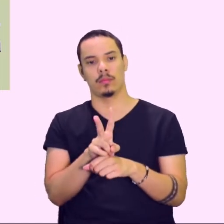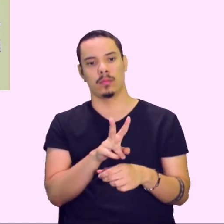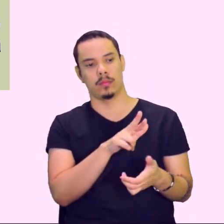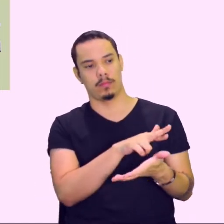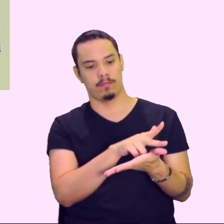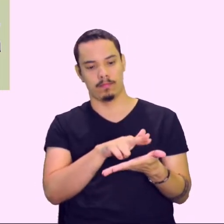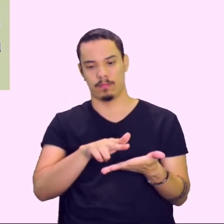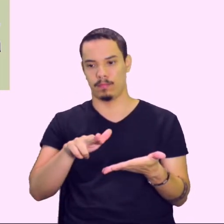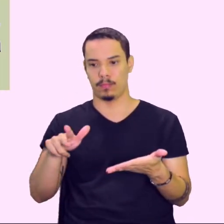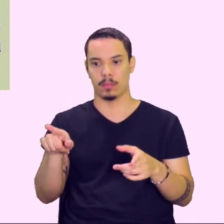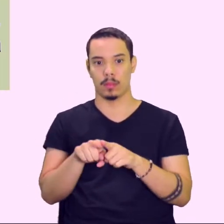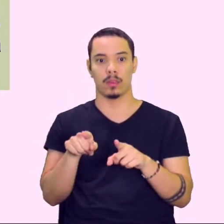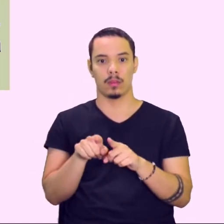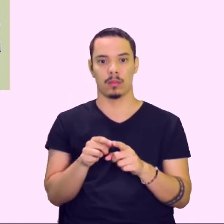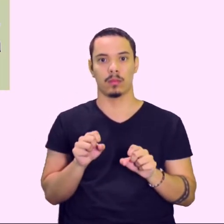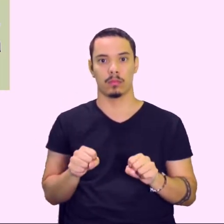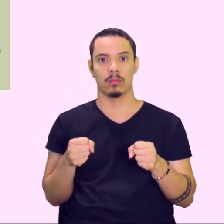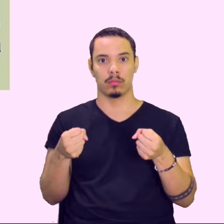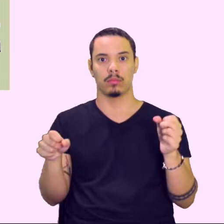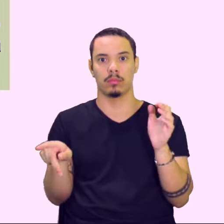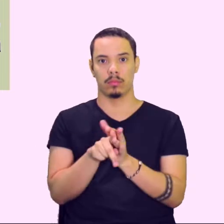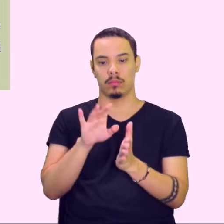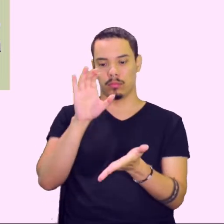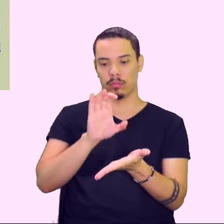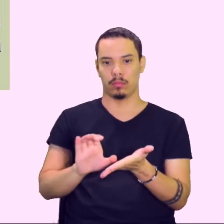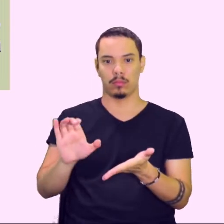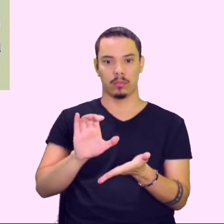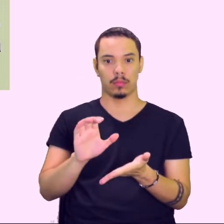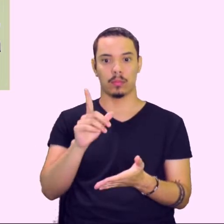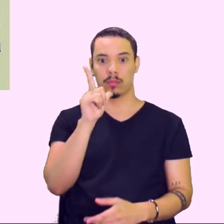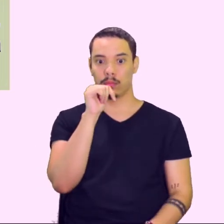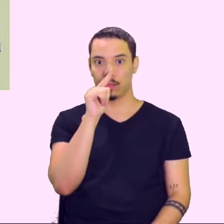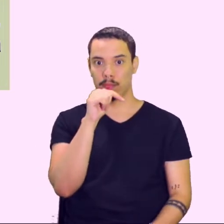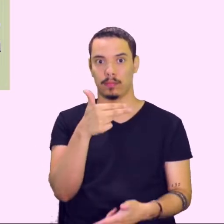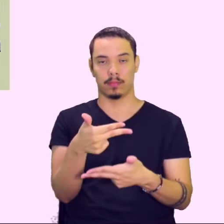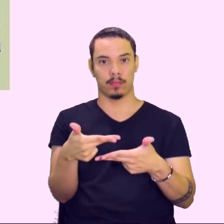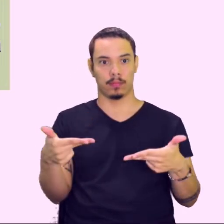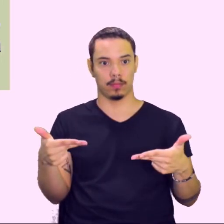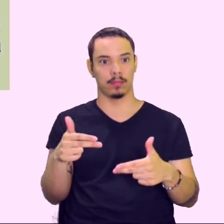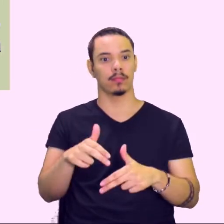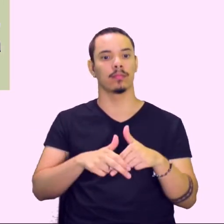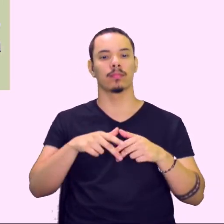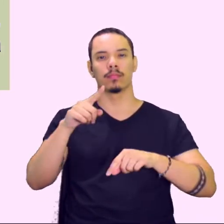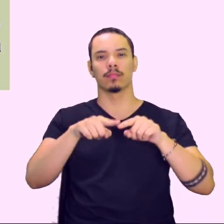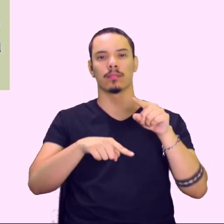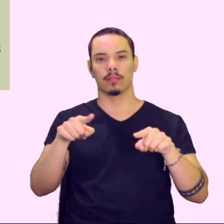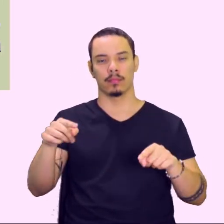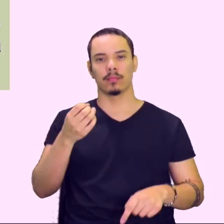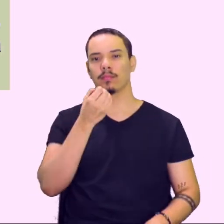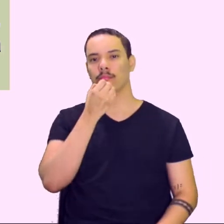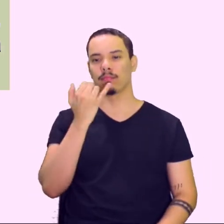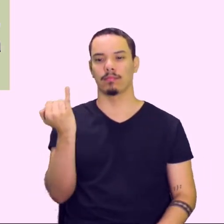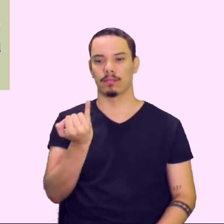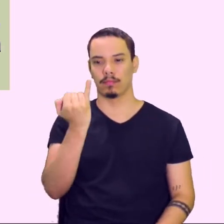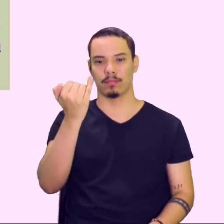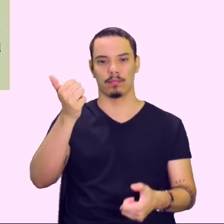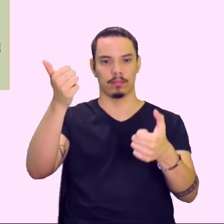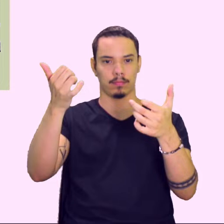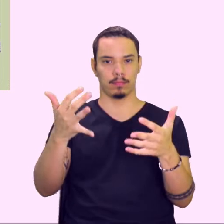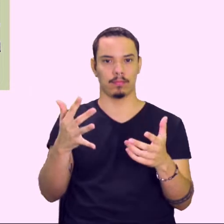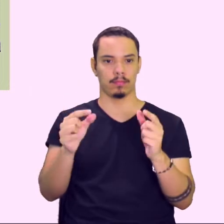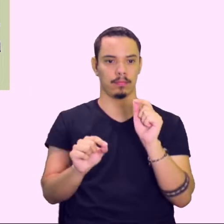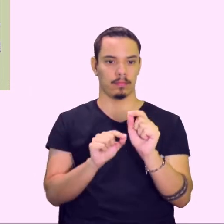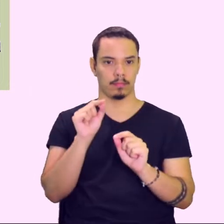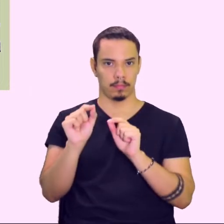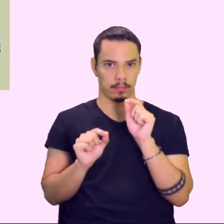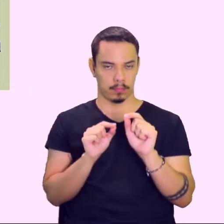biológica e a manutenção dos recursos hídricos. Vale a gente ressaltar para os nossos alunos, o